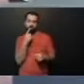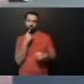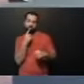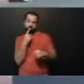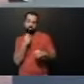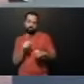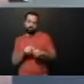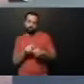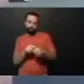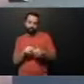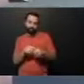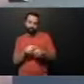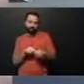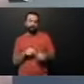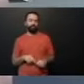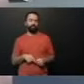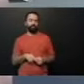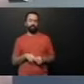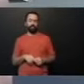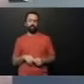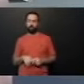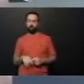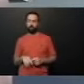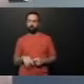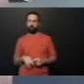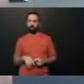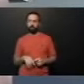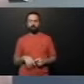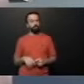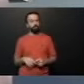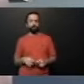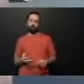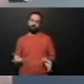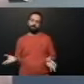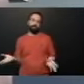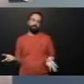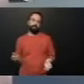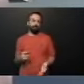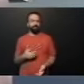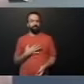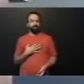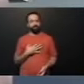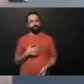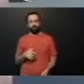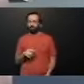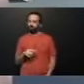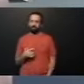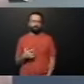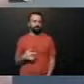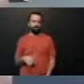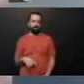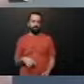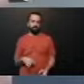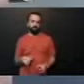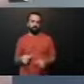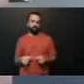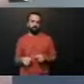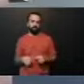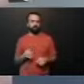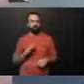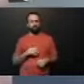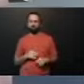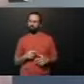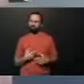Delícia! Morangos! Ai, professora, eu não tenho morango na minha casa. E agora? Não